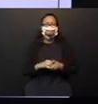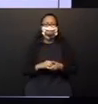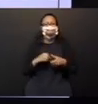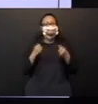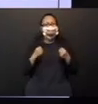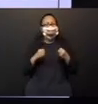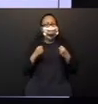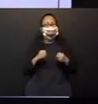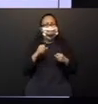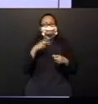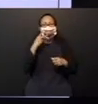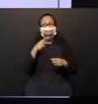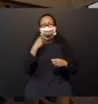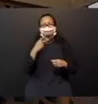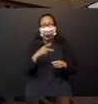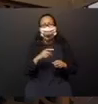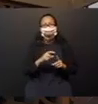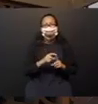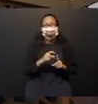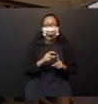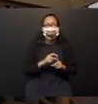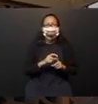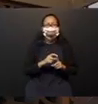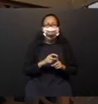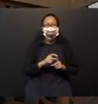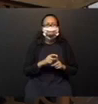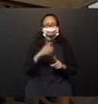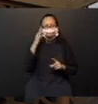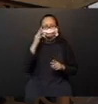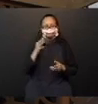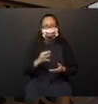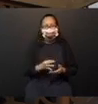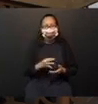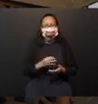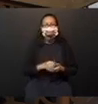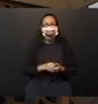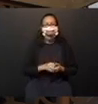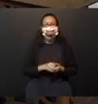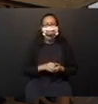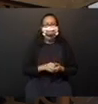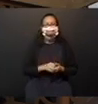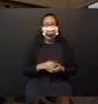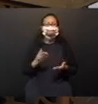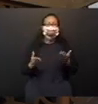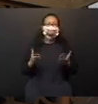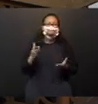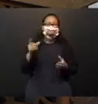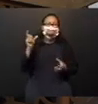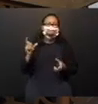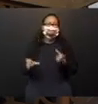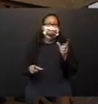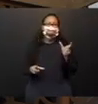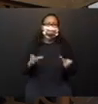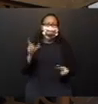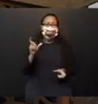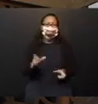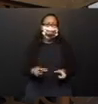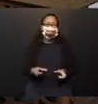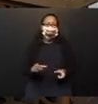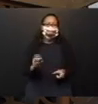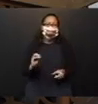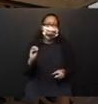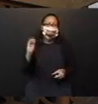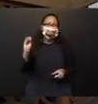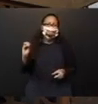você falar as palavras, para você ter certeza em qual coluna você vai colocar. E eu peço a vocês que, por